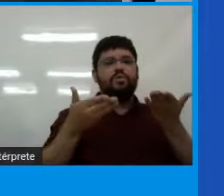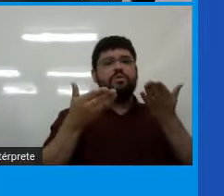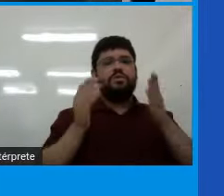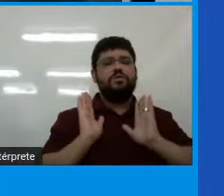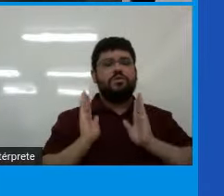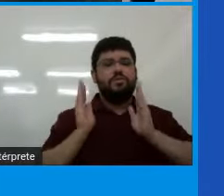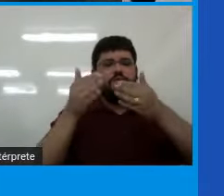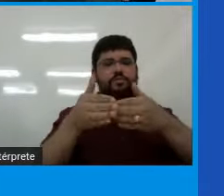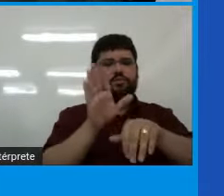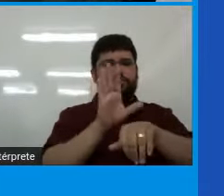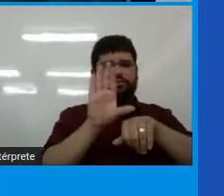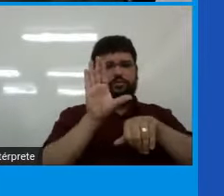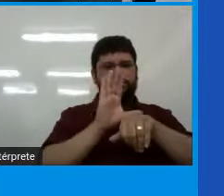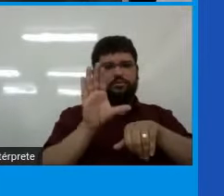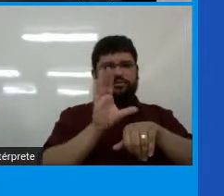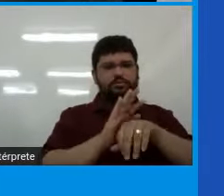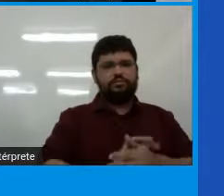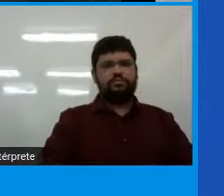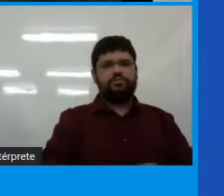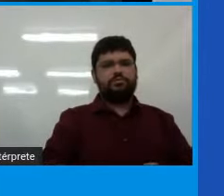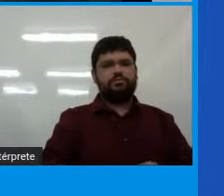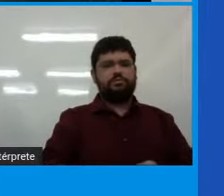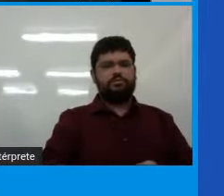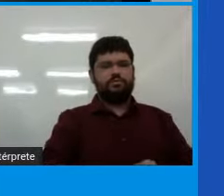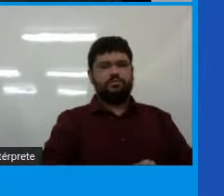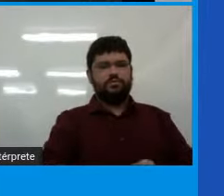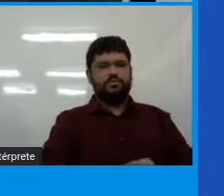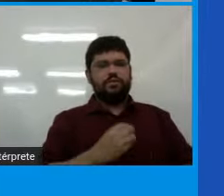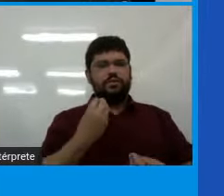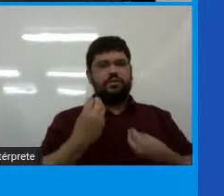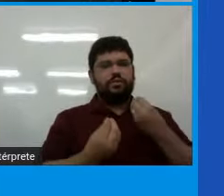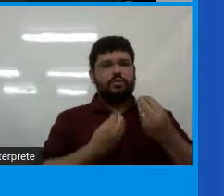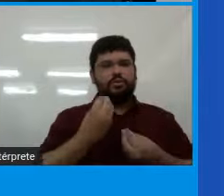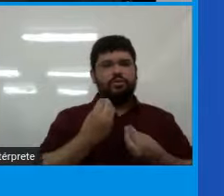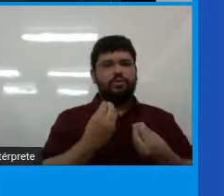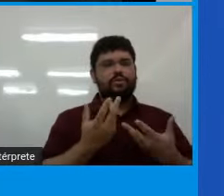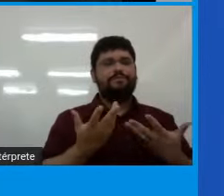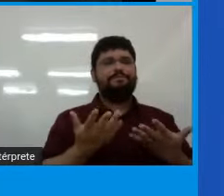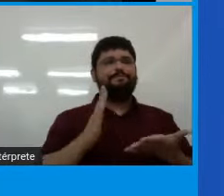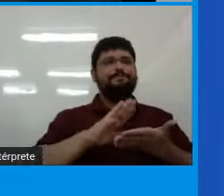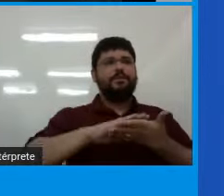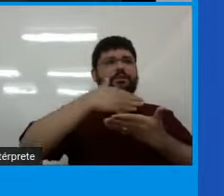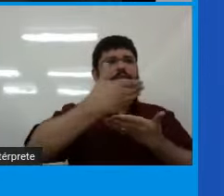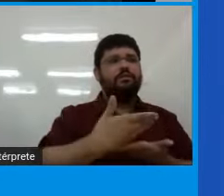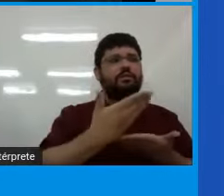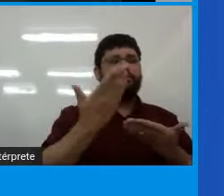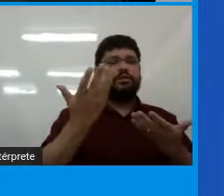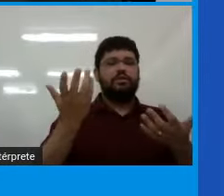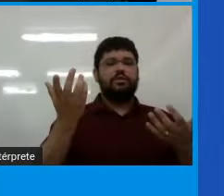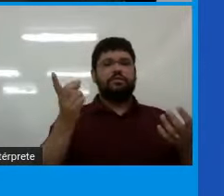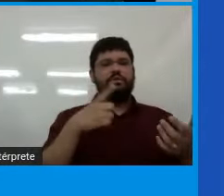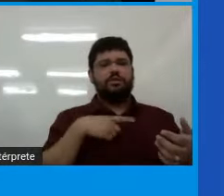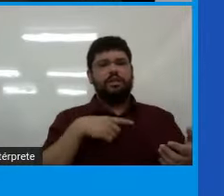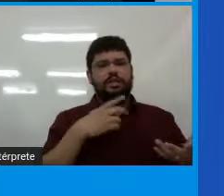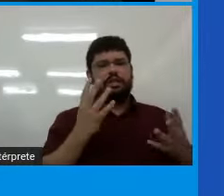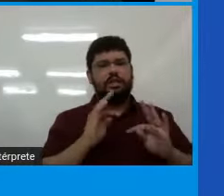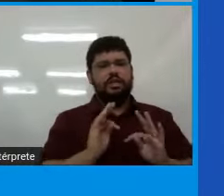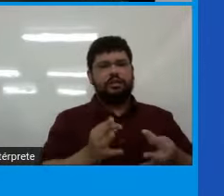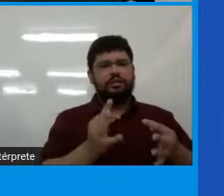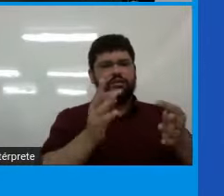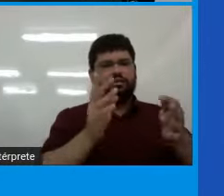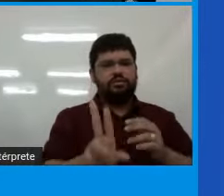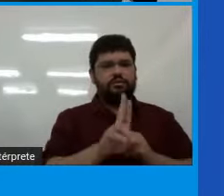curso. As ferramentas disponíveis para o curso, uma coisa é o que a Secretaria Municipal de Educação, né,